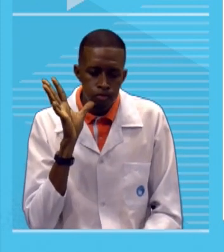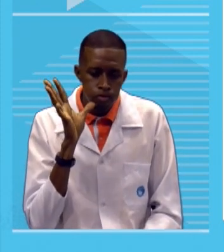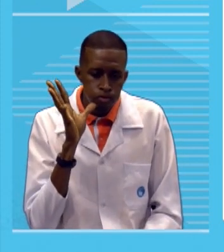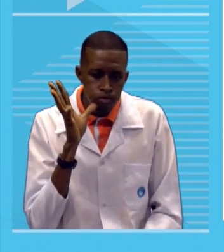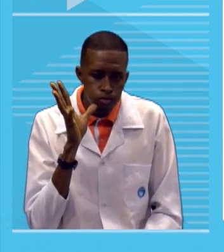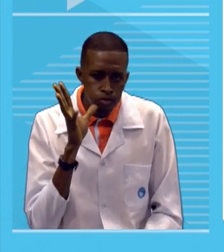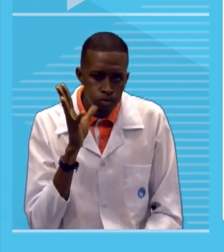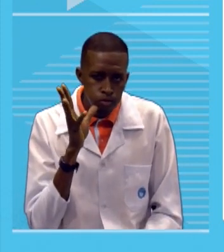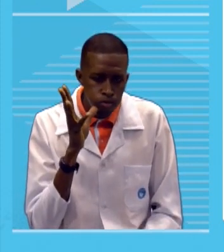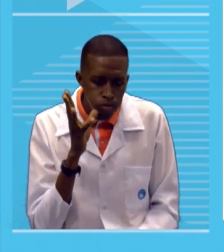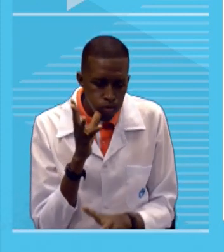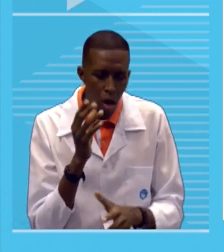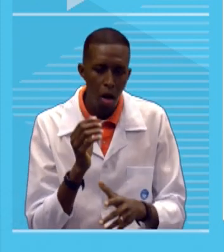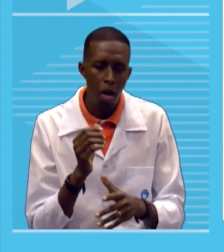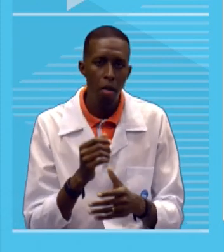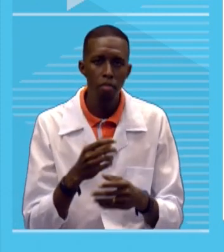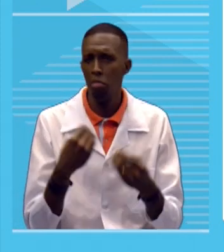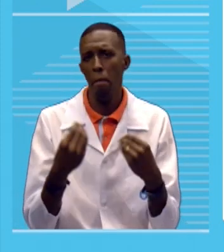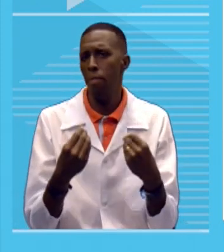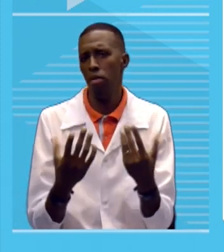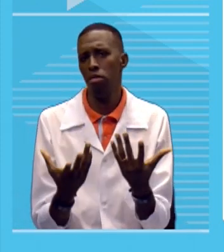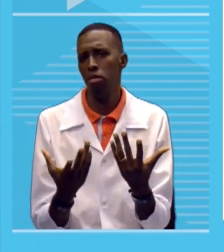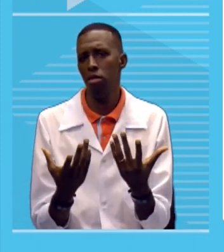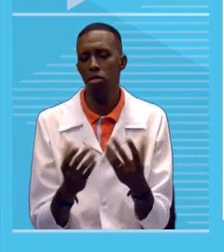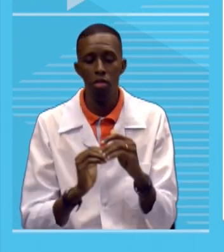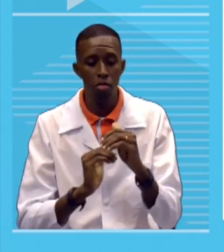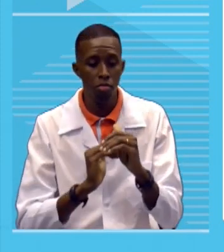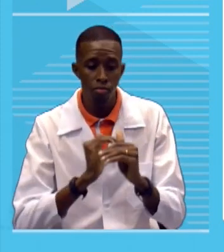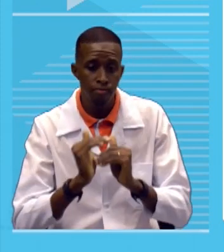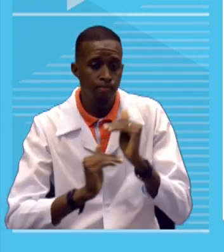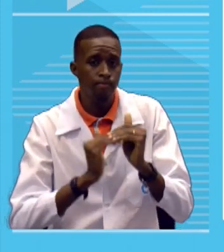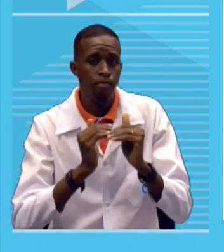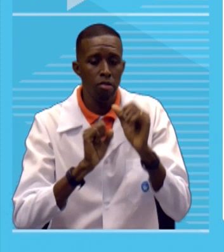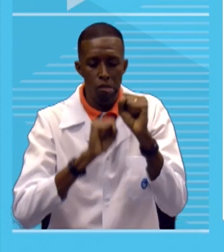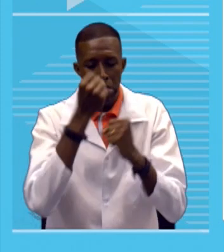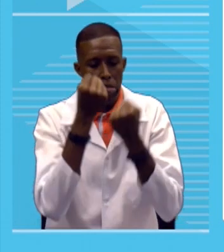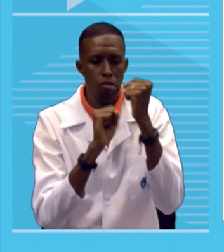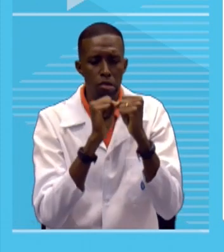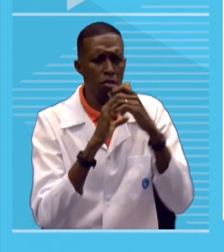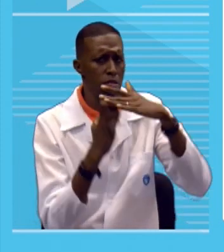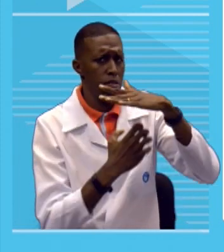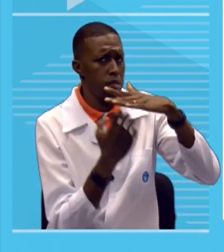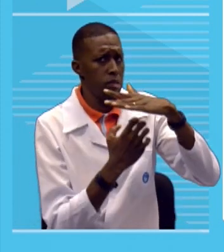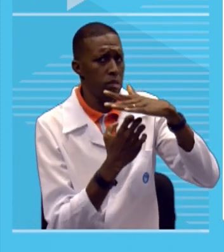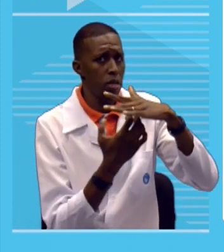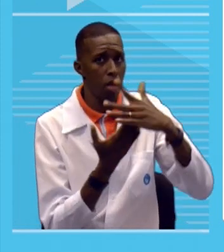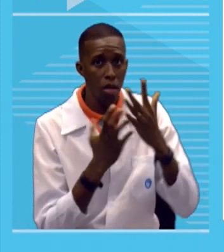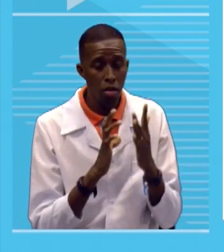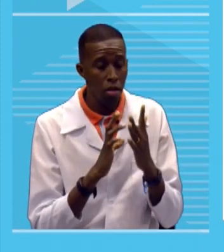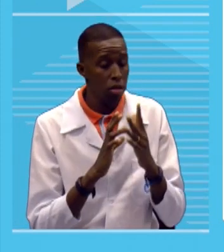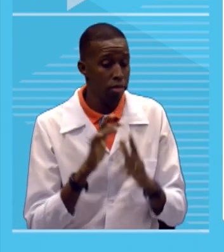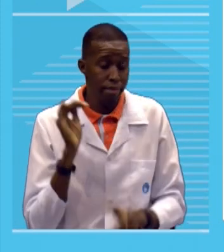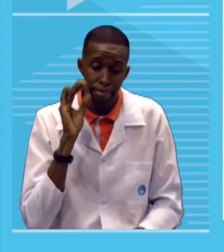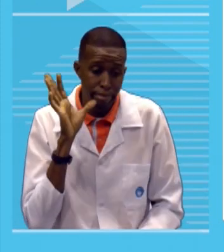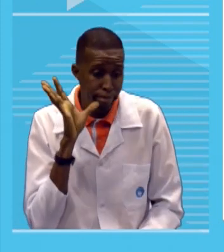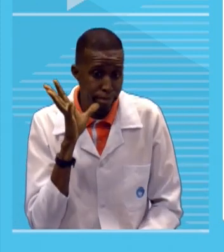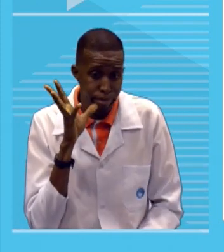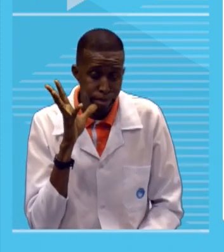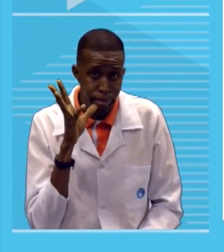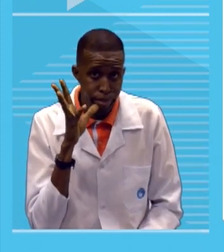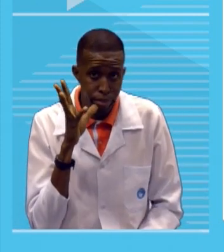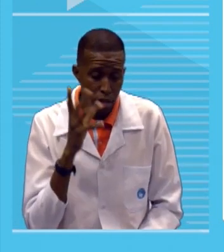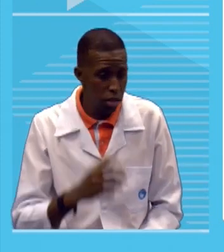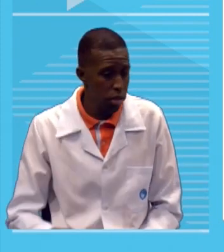né, que o Brasil tivesse uma indústria, uma fábrica própria, então é por uma fa fabricações